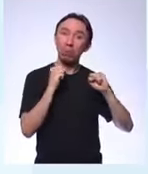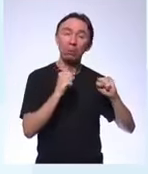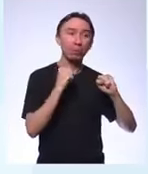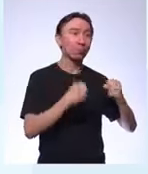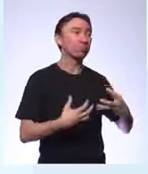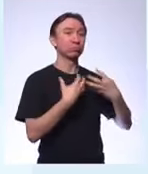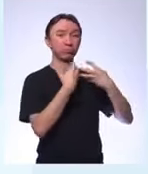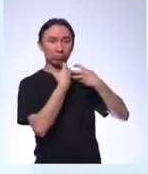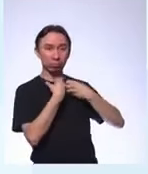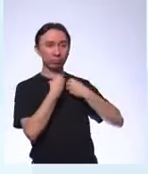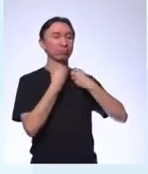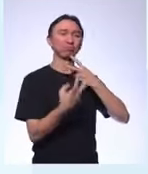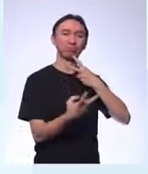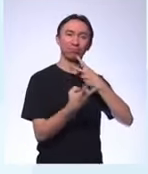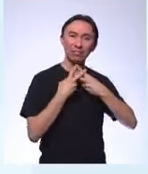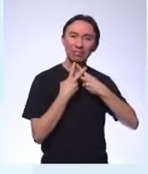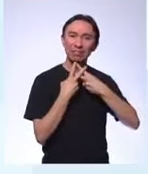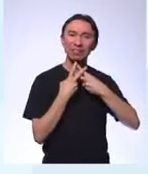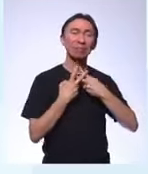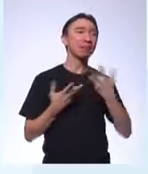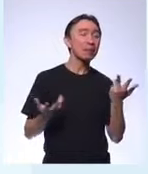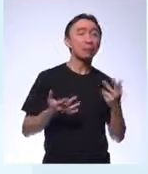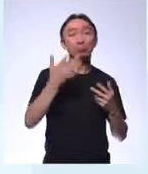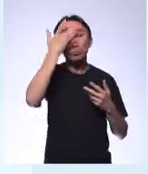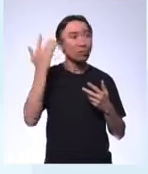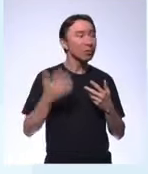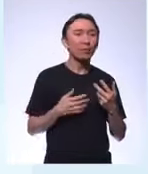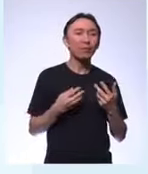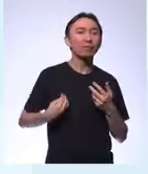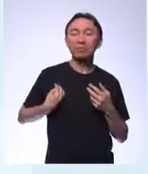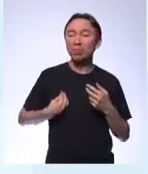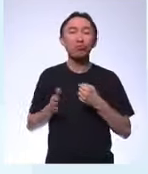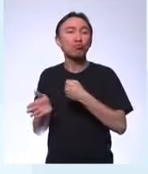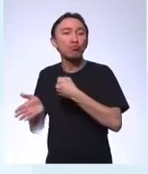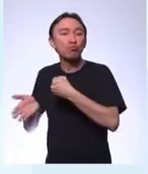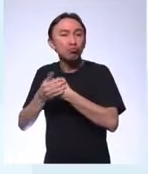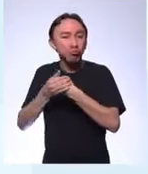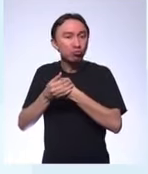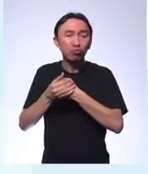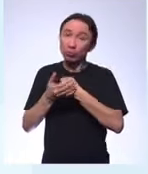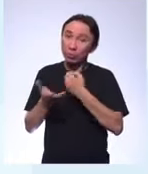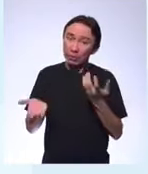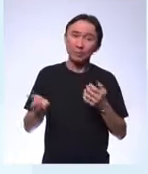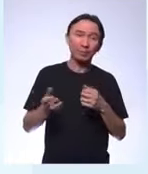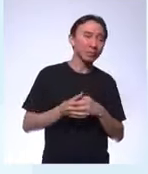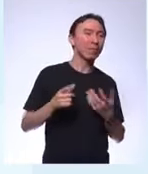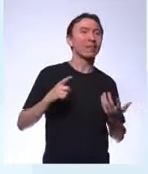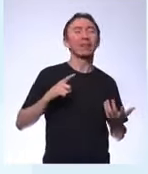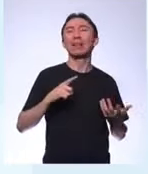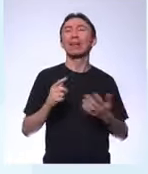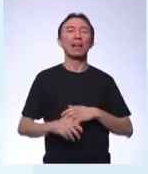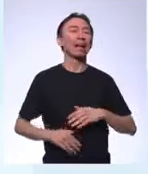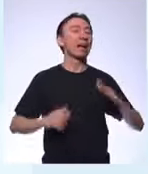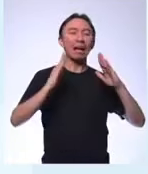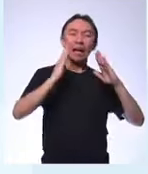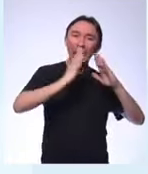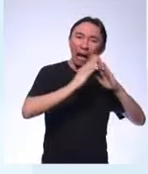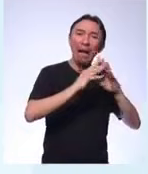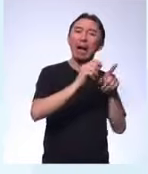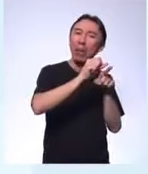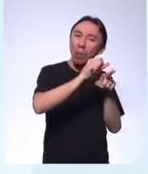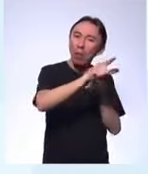ela cai na clandestinidade, ela vive escondida para não ser presa. Então, alugava-se casas para essa pessoa